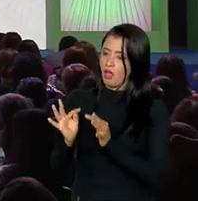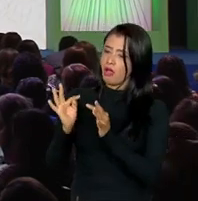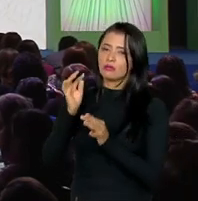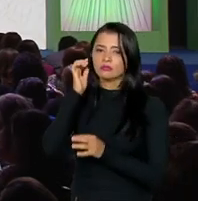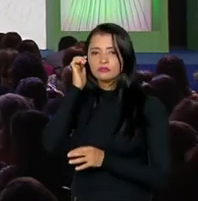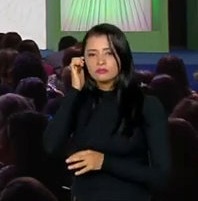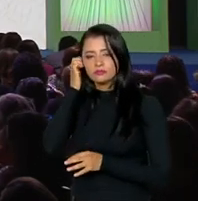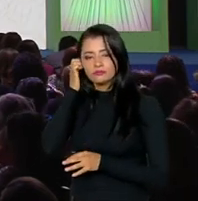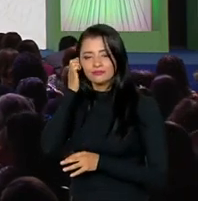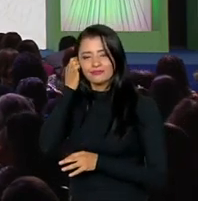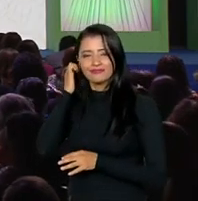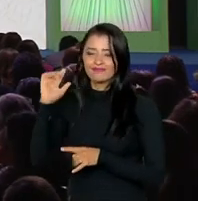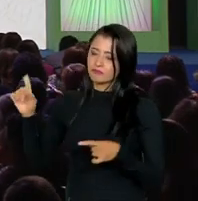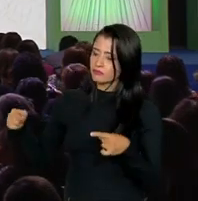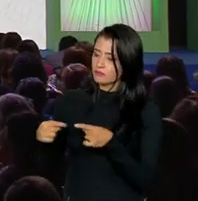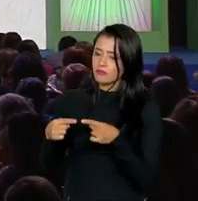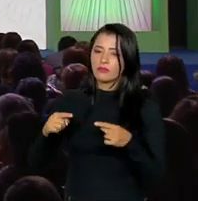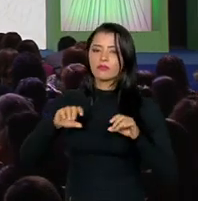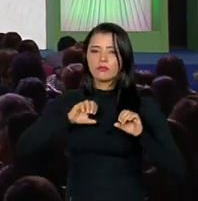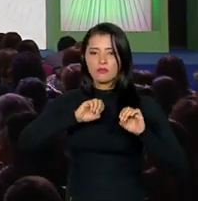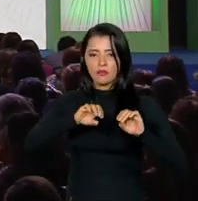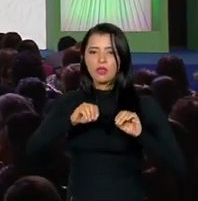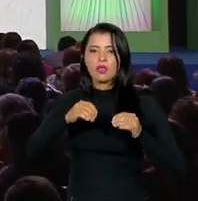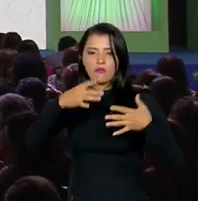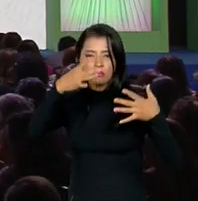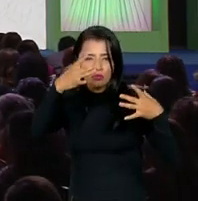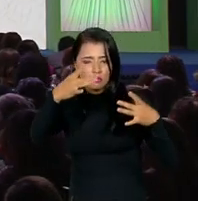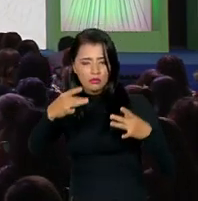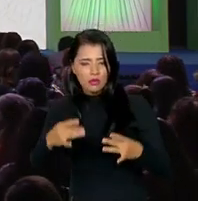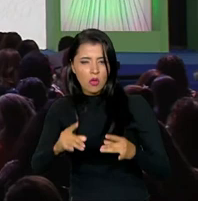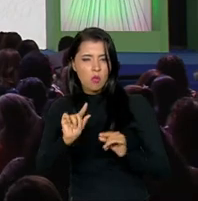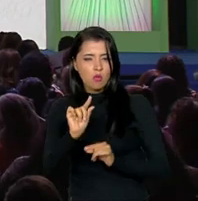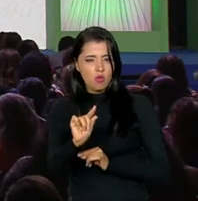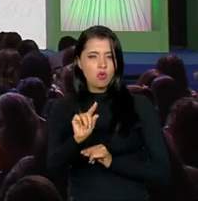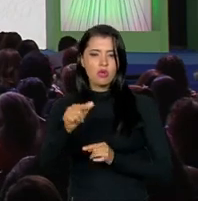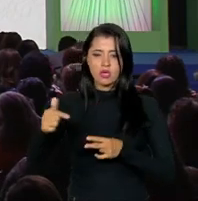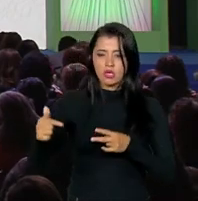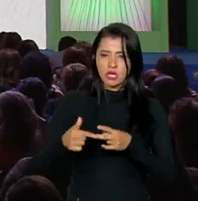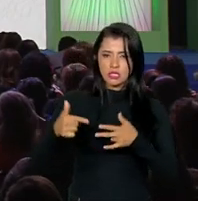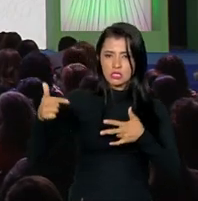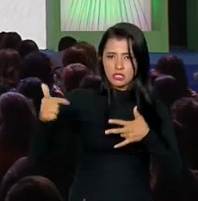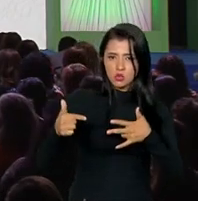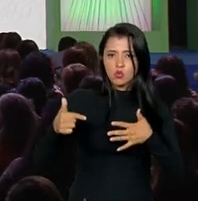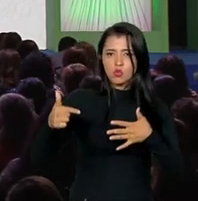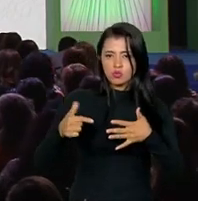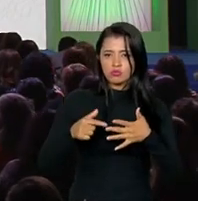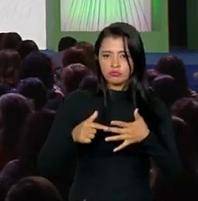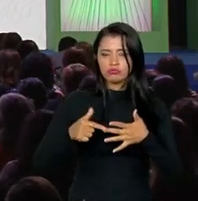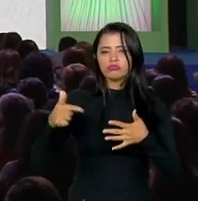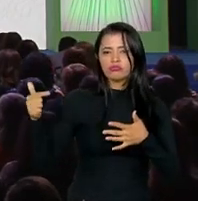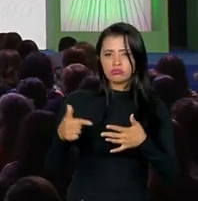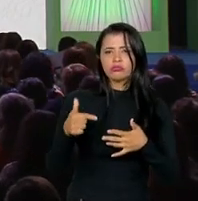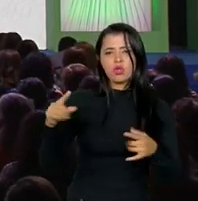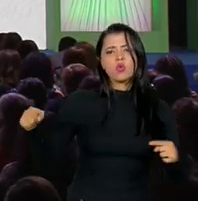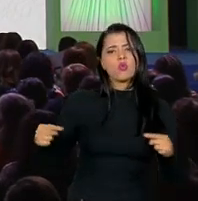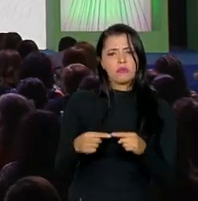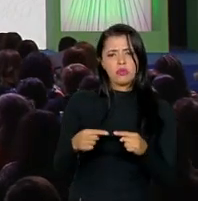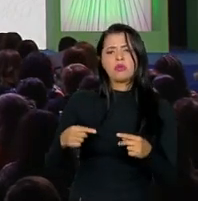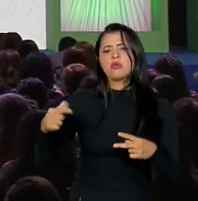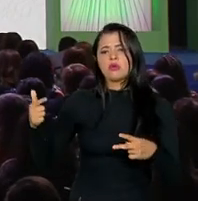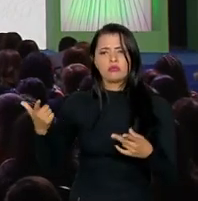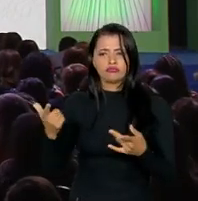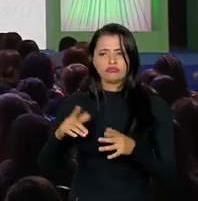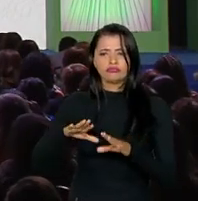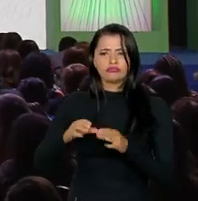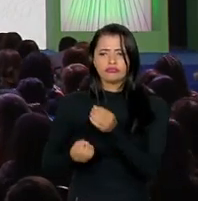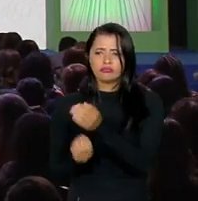tecnológico, e aqui tem tudo a ver com a educação, e eu vou destrinchar um pouco mais esse segundo eixo, porque tem tudo a ver com a